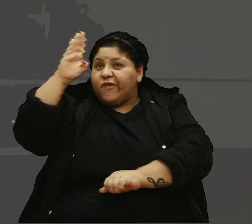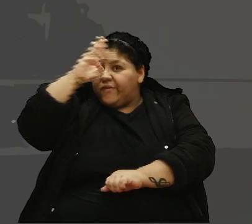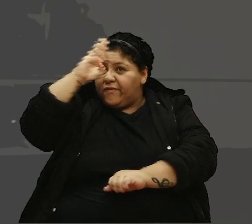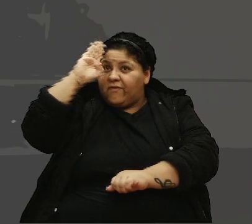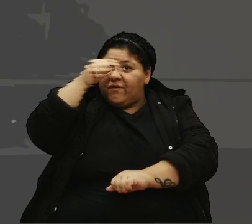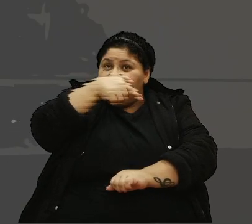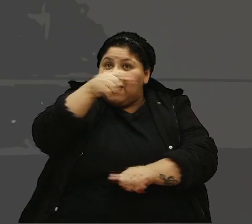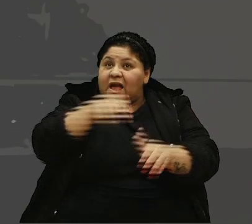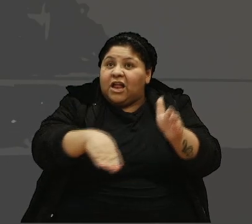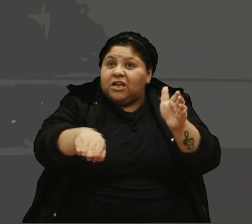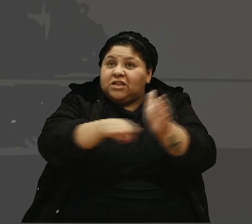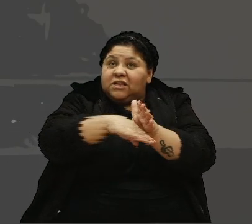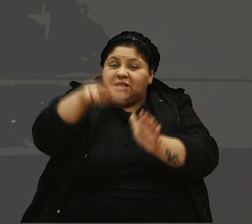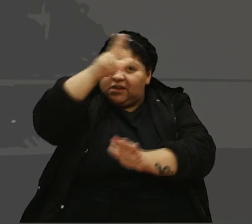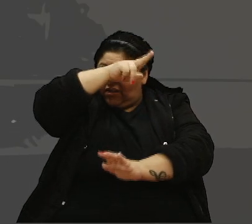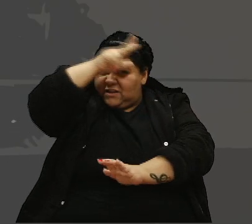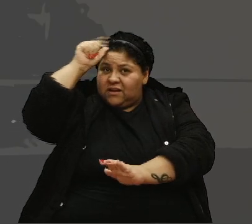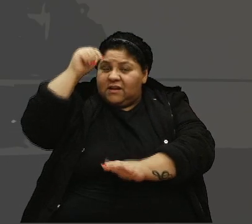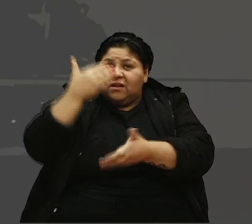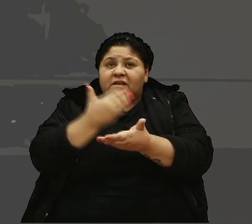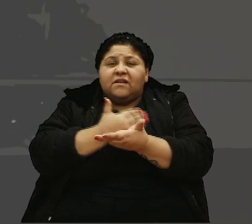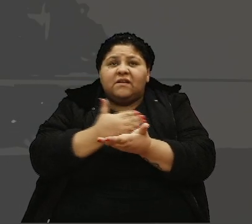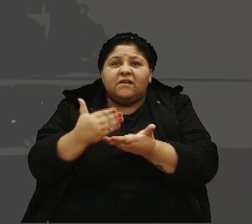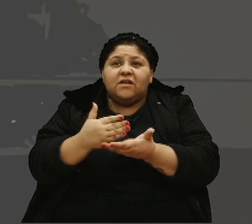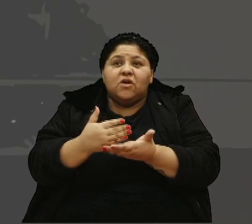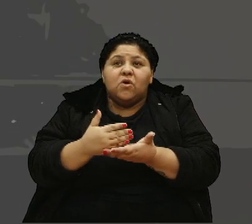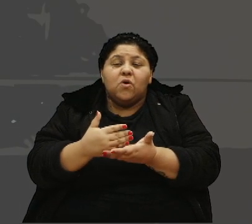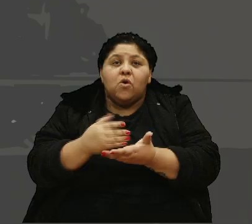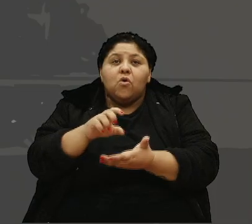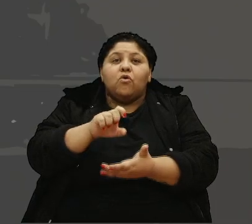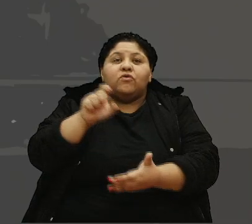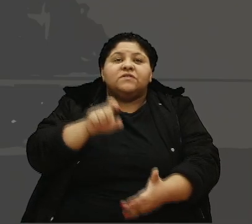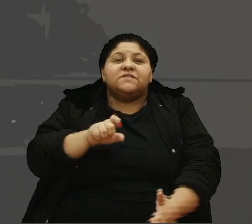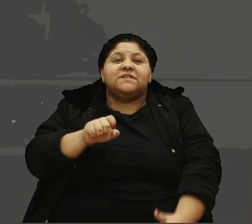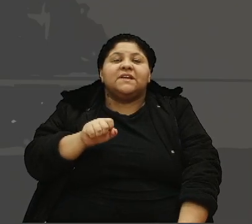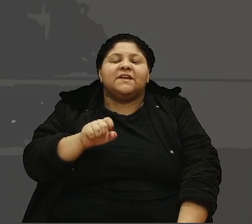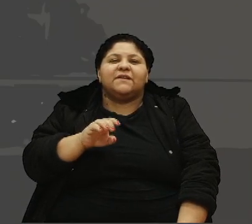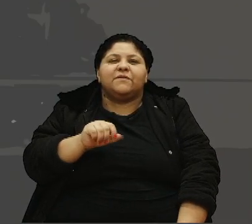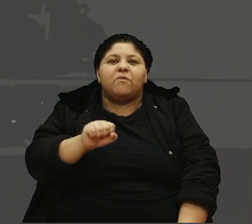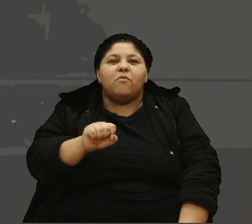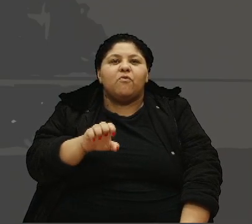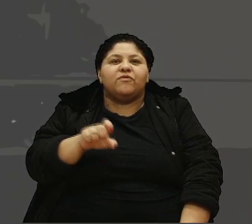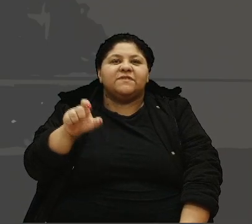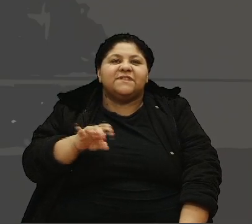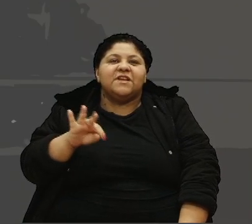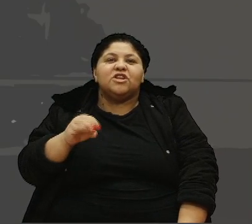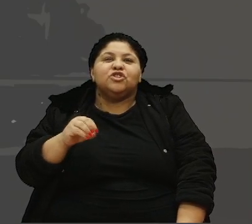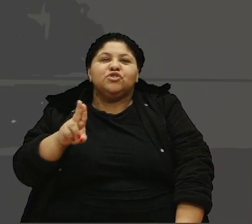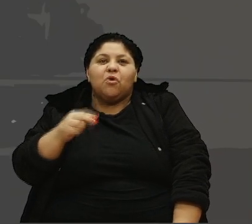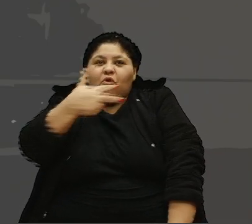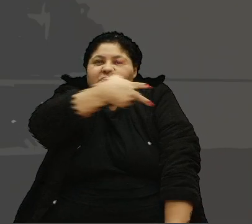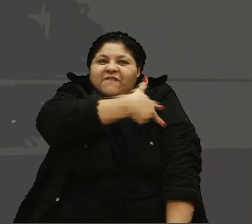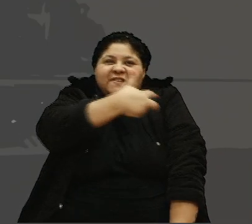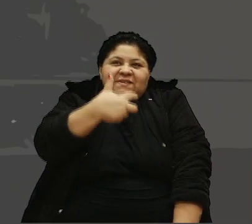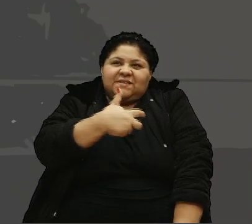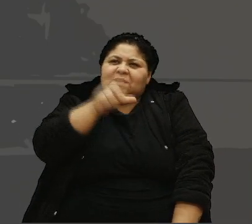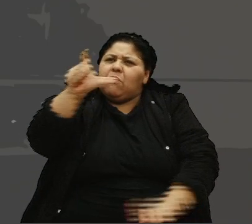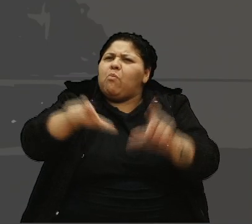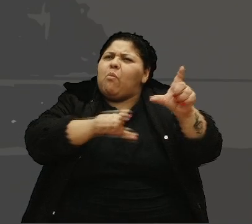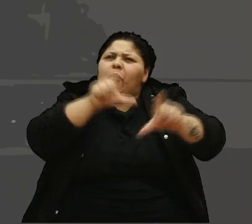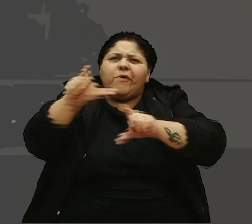da prefeitura, que na época a gente lançou o Sextou da Vacina. Conseguimos trazer diversas pessoas para se vacinar. Pode passar essa